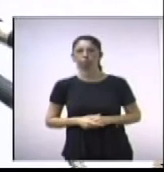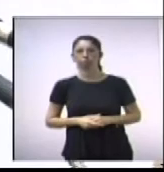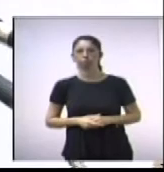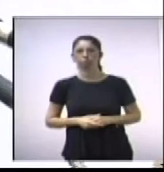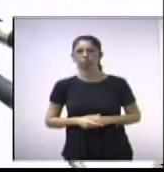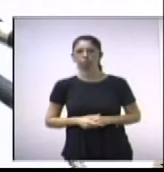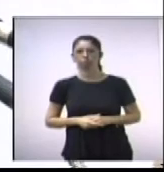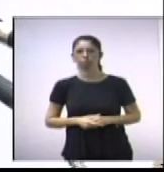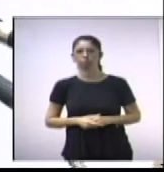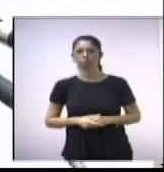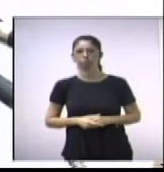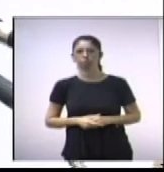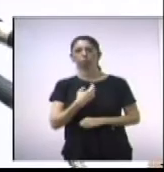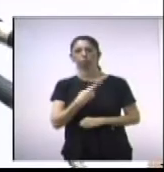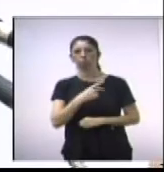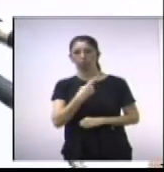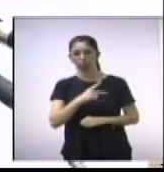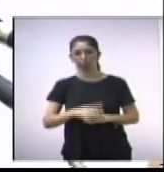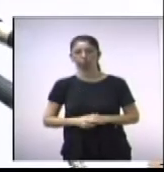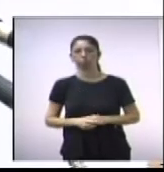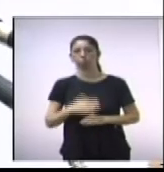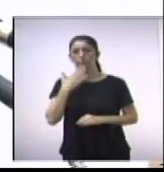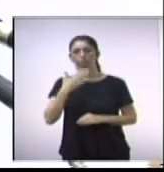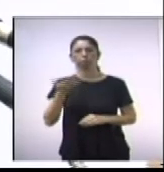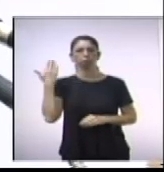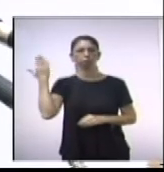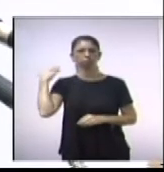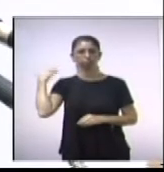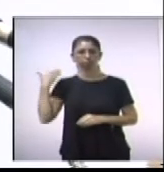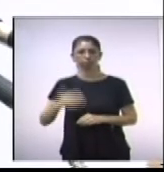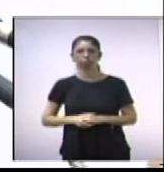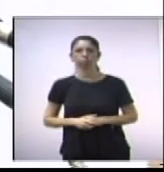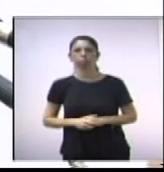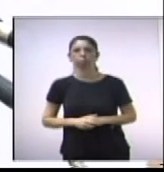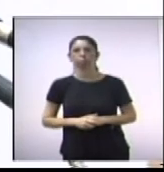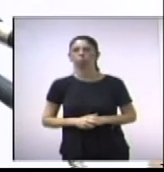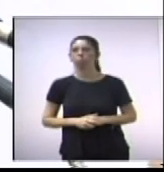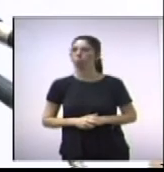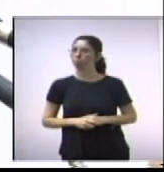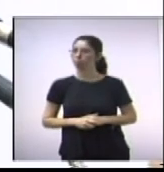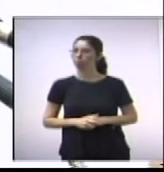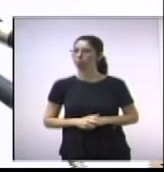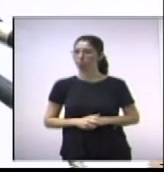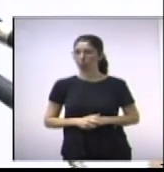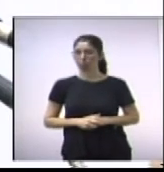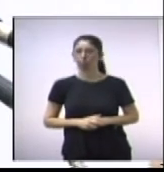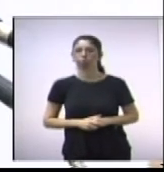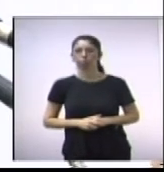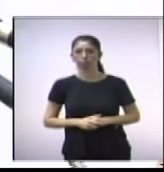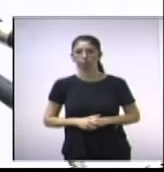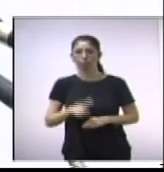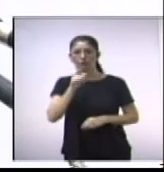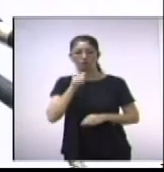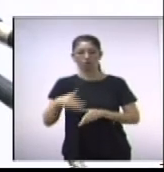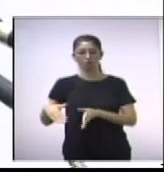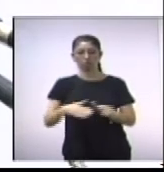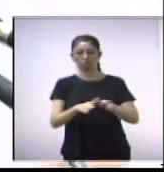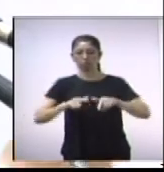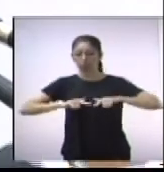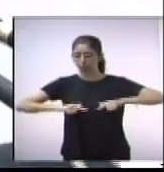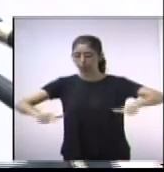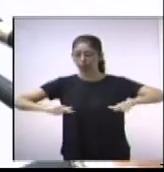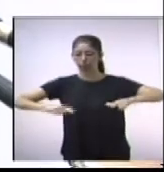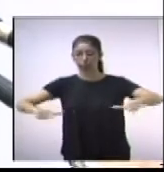número 764/2014, que solicitou aplicações de larvicidas biológicas nas margens dos rios e córregos da